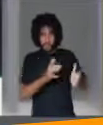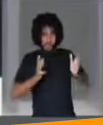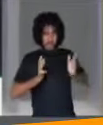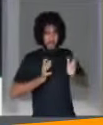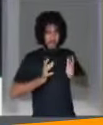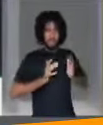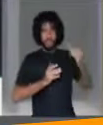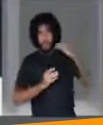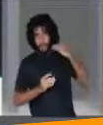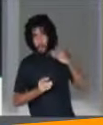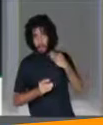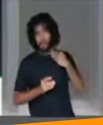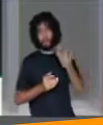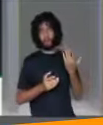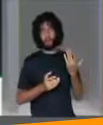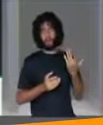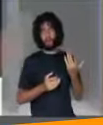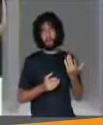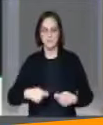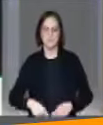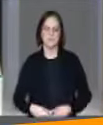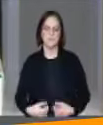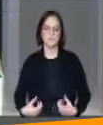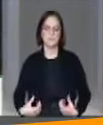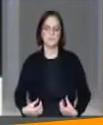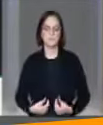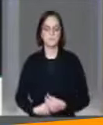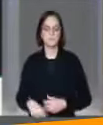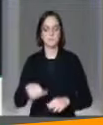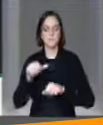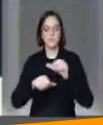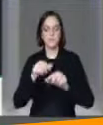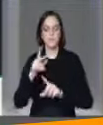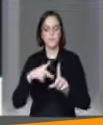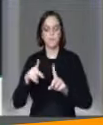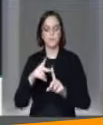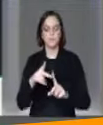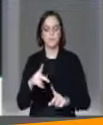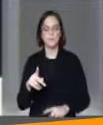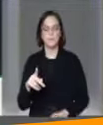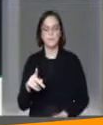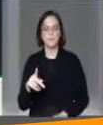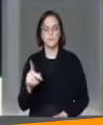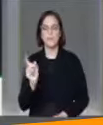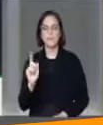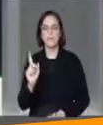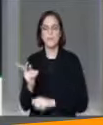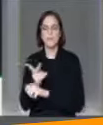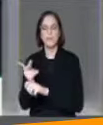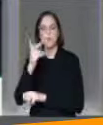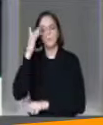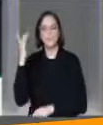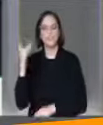bancos e não para aparecer nos portos a reforma da previdência não postou os sonegadores